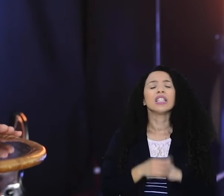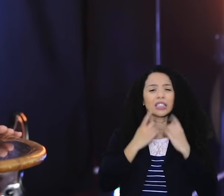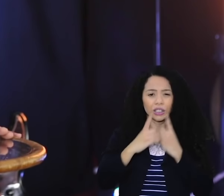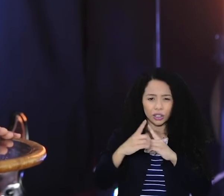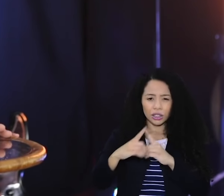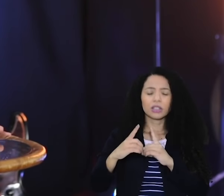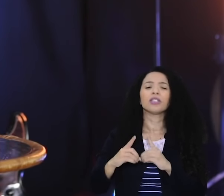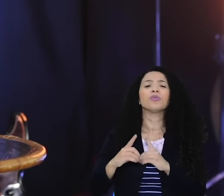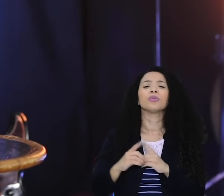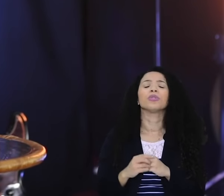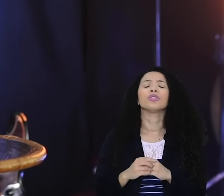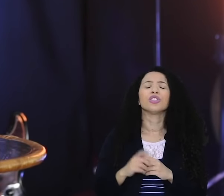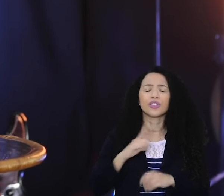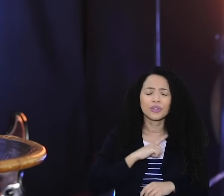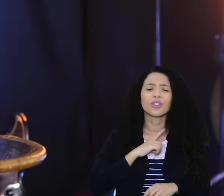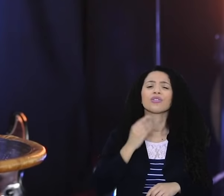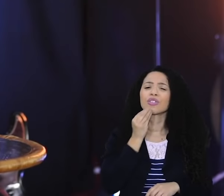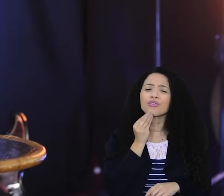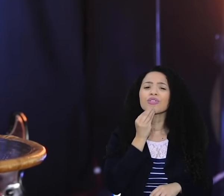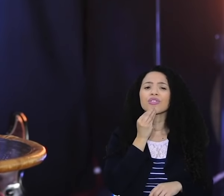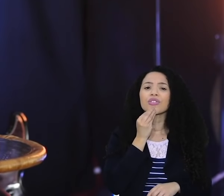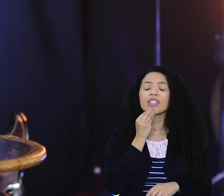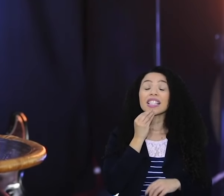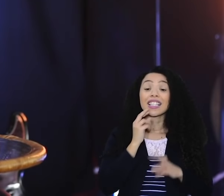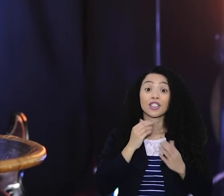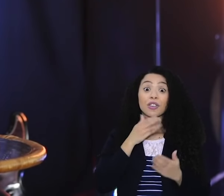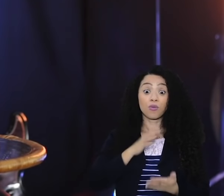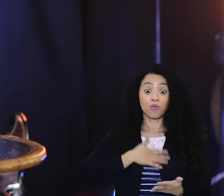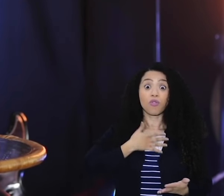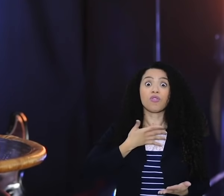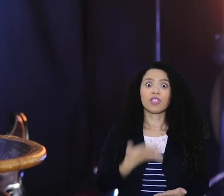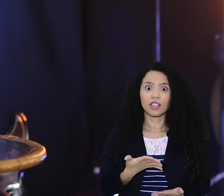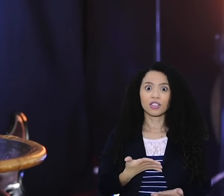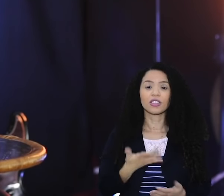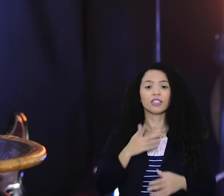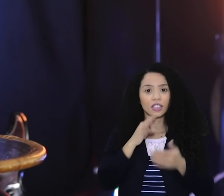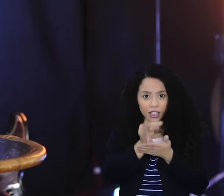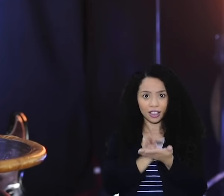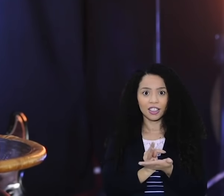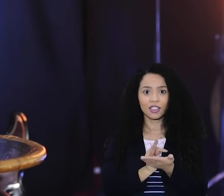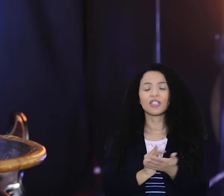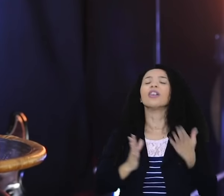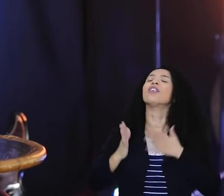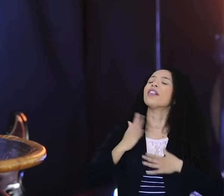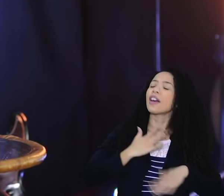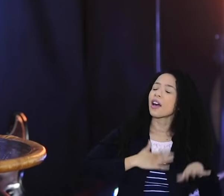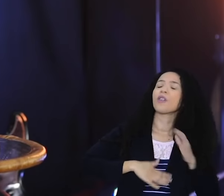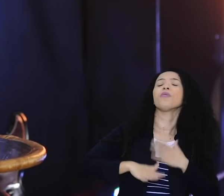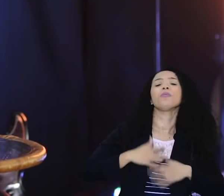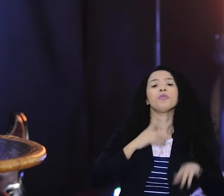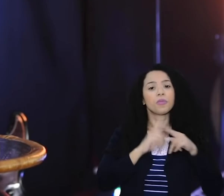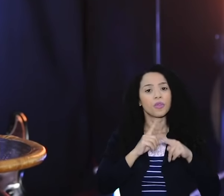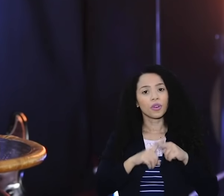tiveram essa oportunidade e, de repente, eles se sentiram encorajados nesse texto. Eles se sentiram alentados